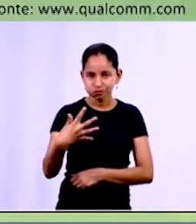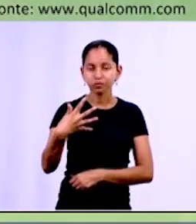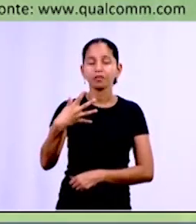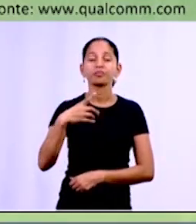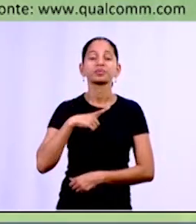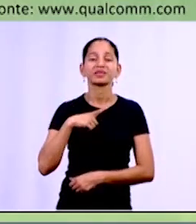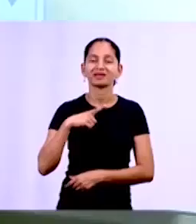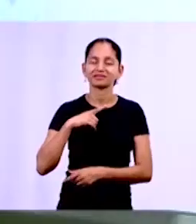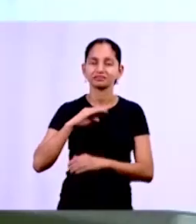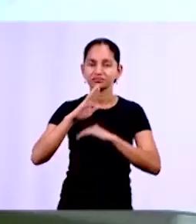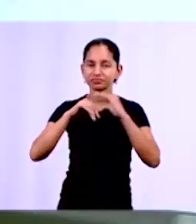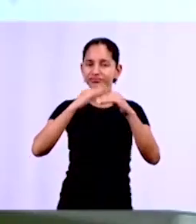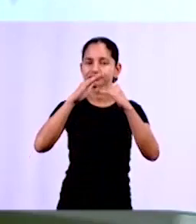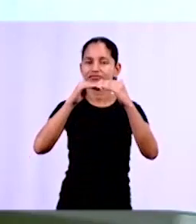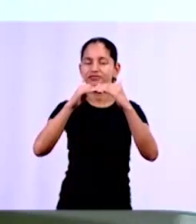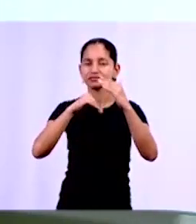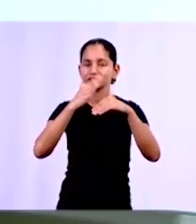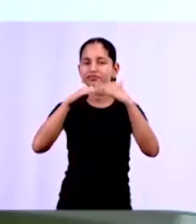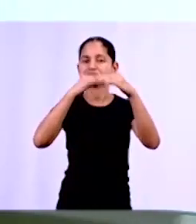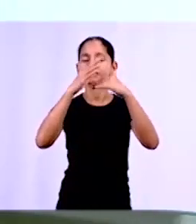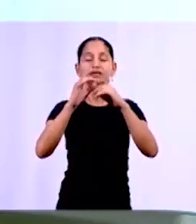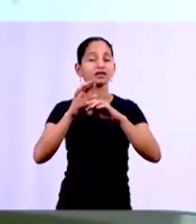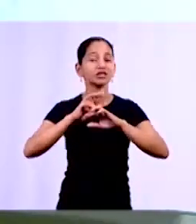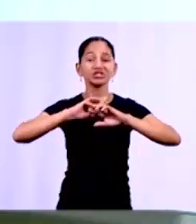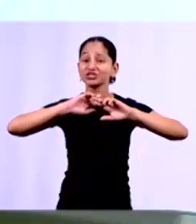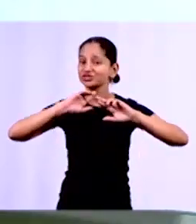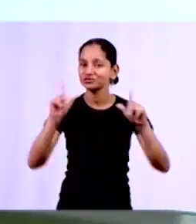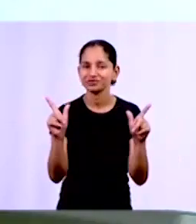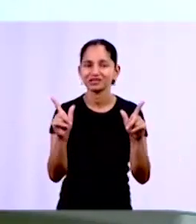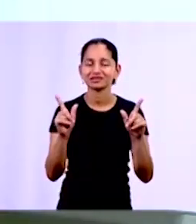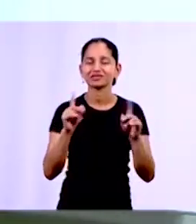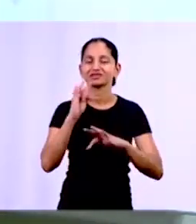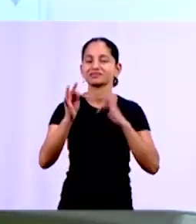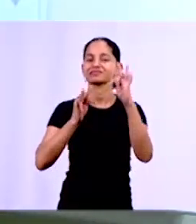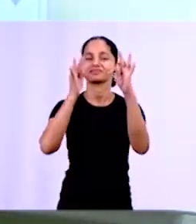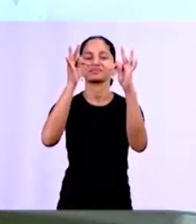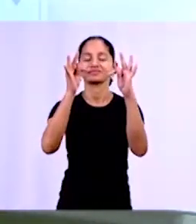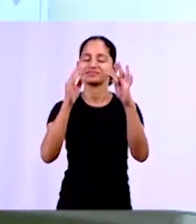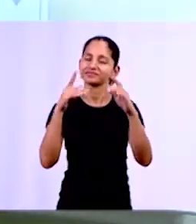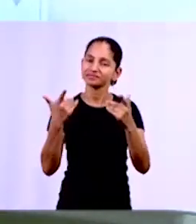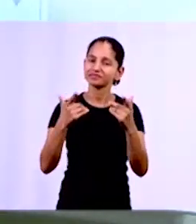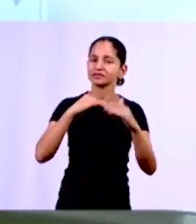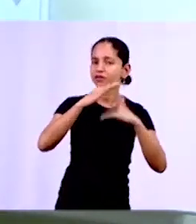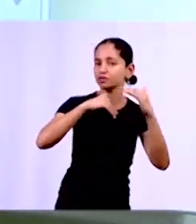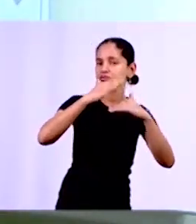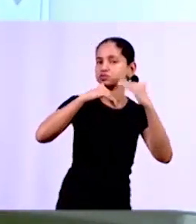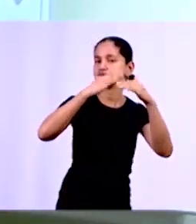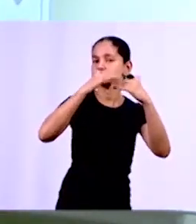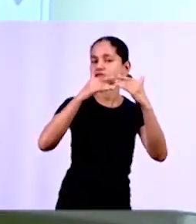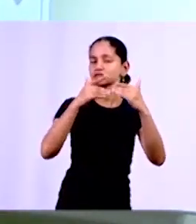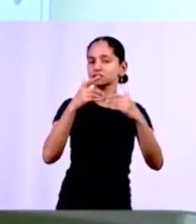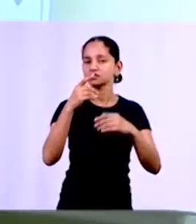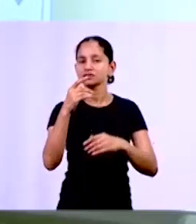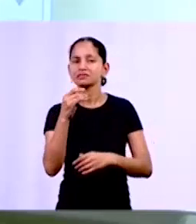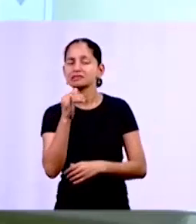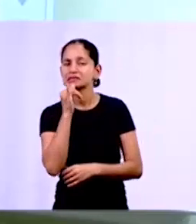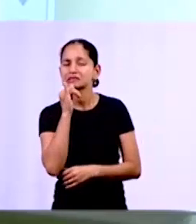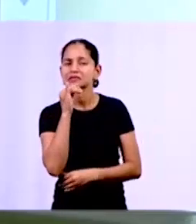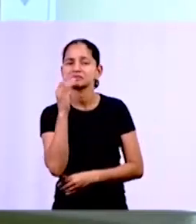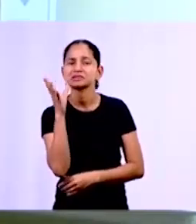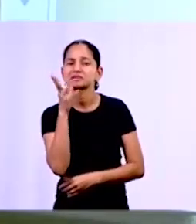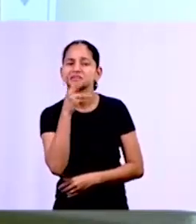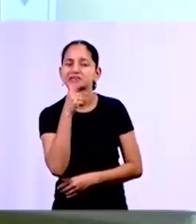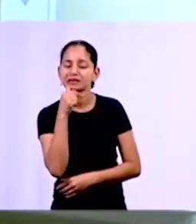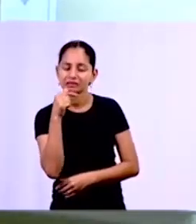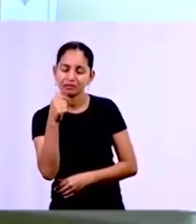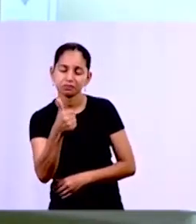outra, existe diferenças absurdas de tecnologia, né? Um i7 de primeira geração é muito ineficiente perto de um i7